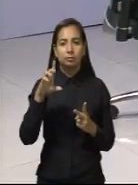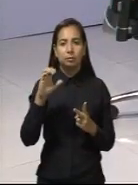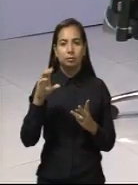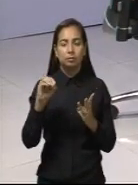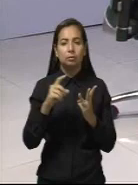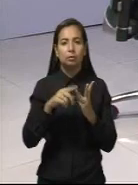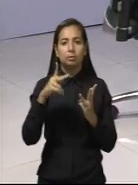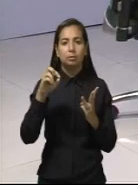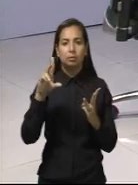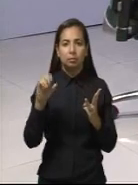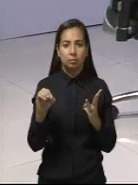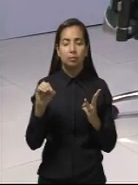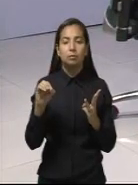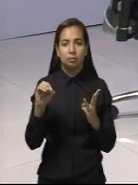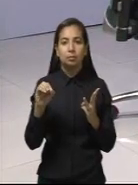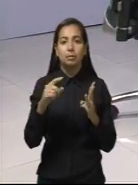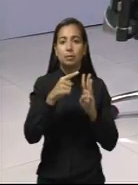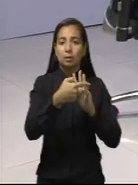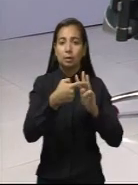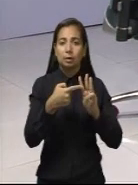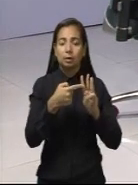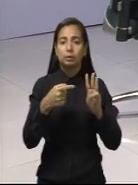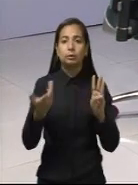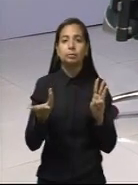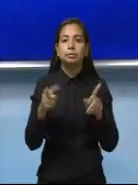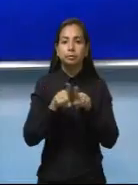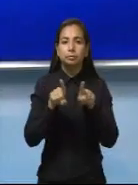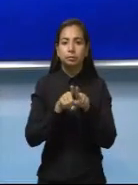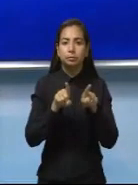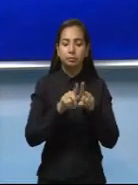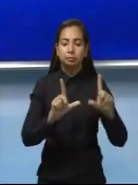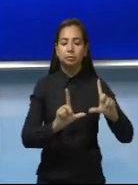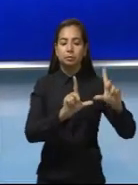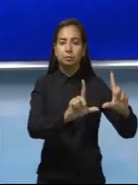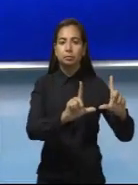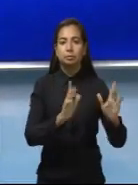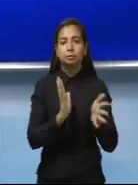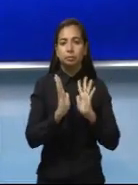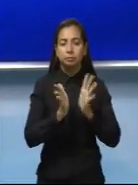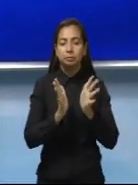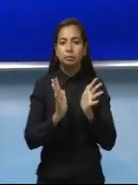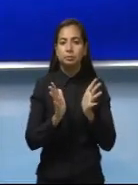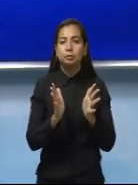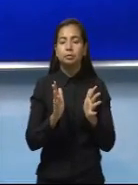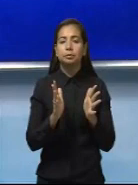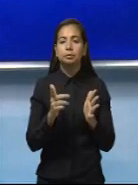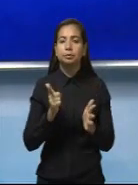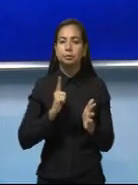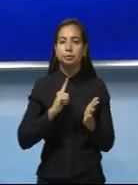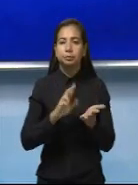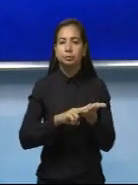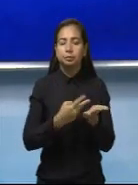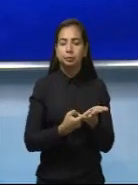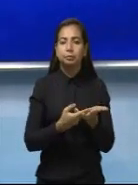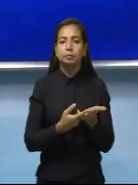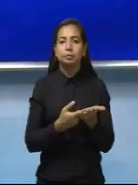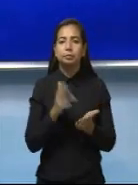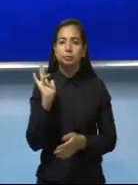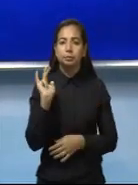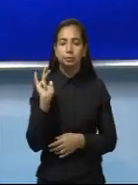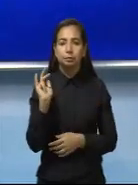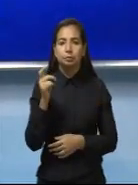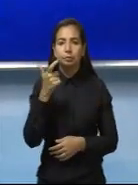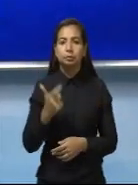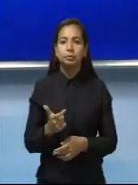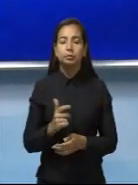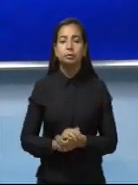Paulo Lustosa. Você acompanha aí a tradução em Libras, ou seja, para a linguagem dos sinais, feita pela Gilmária nesse instante. O